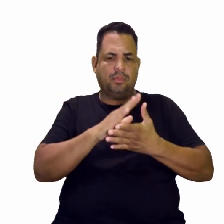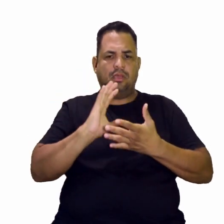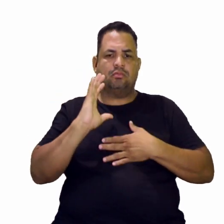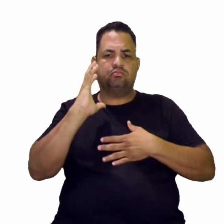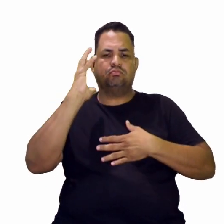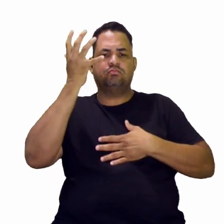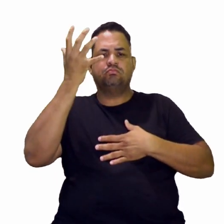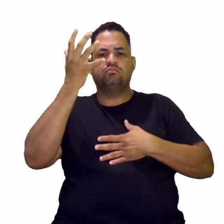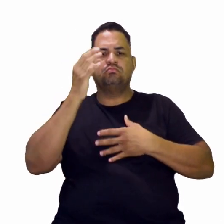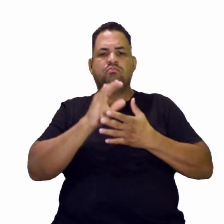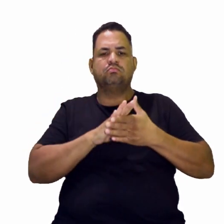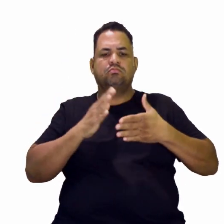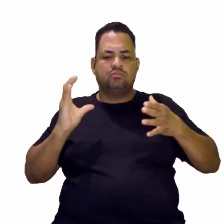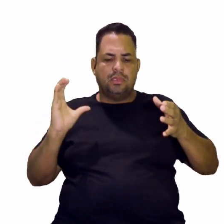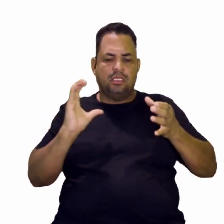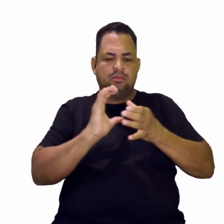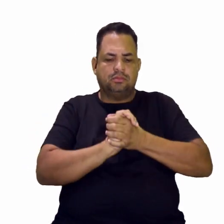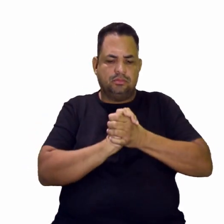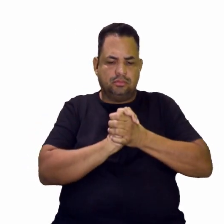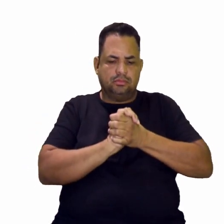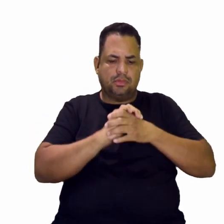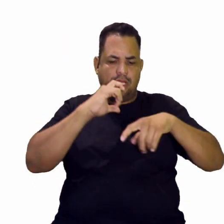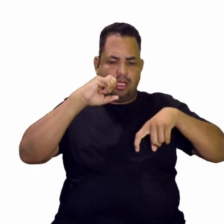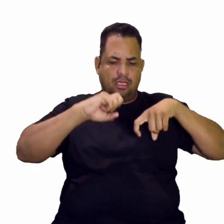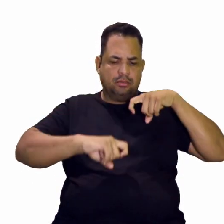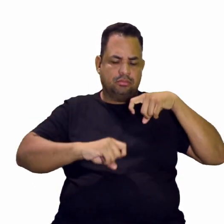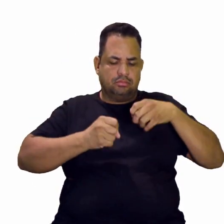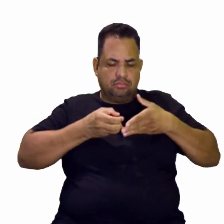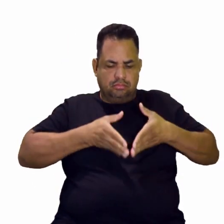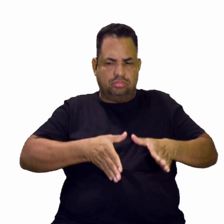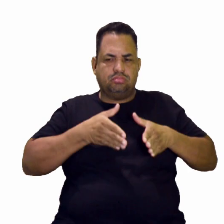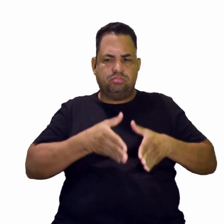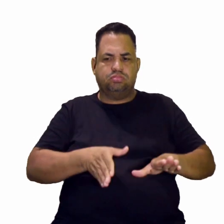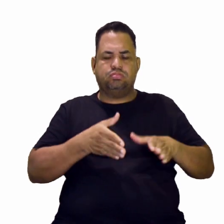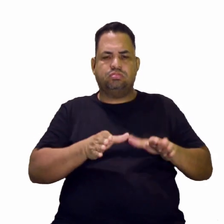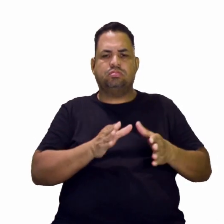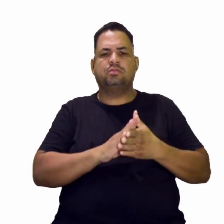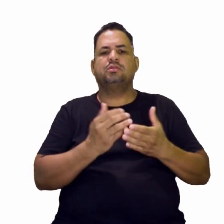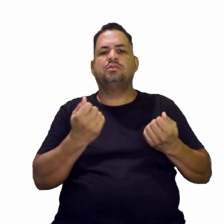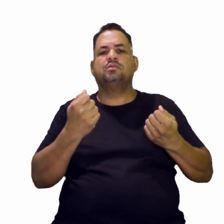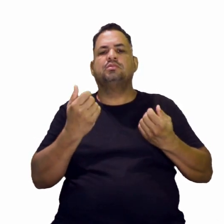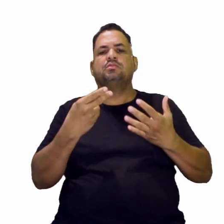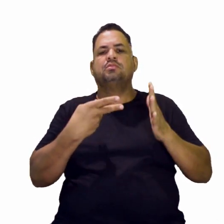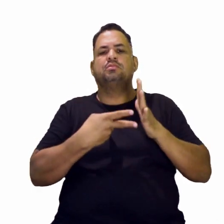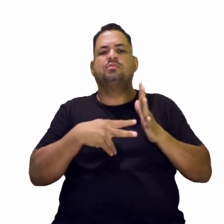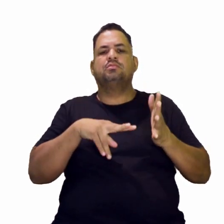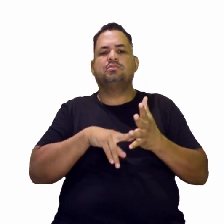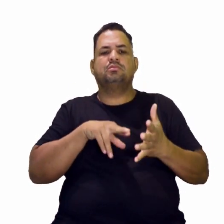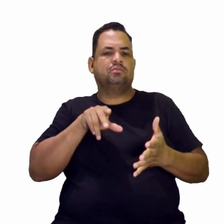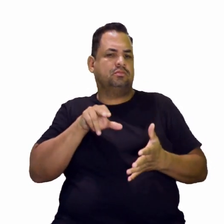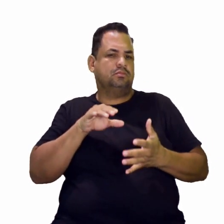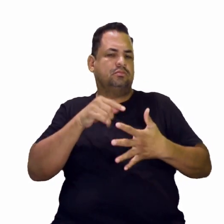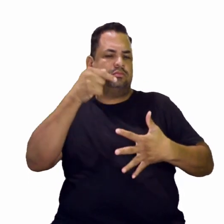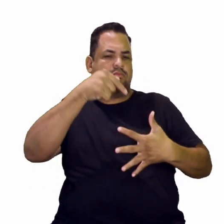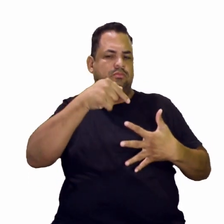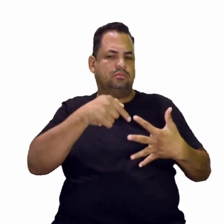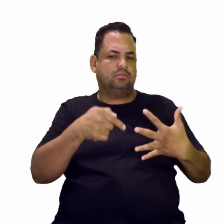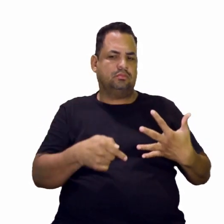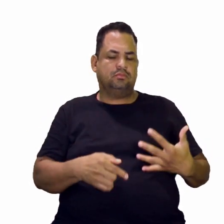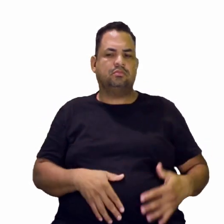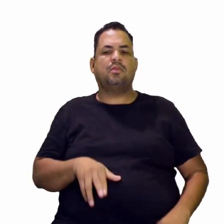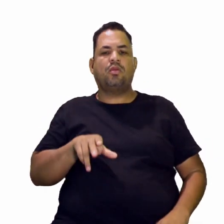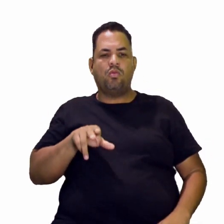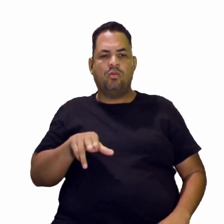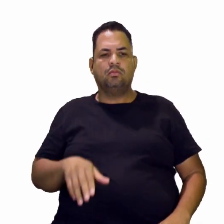capazes de acasalar e produzir descendentes férteis, significa que eles são da mesma